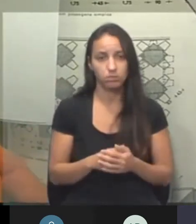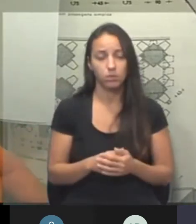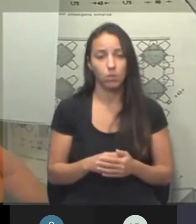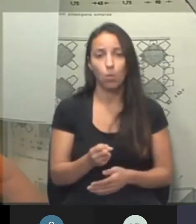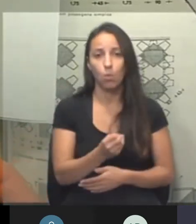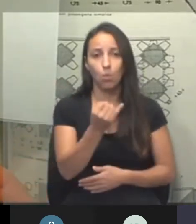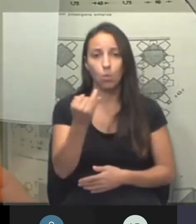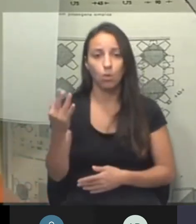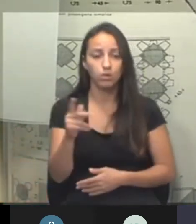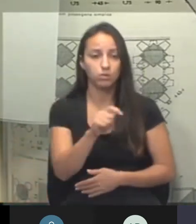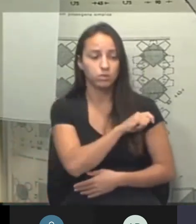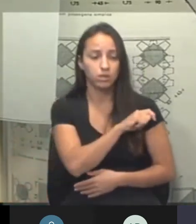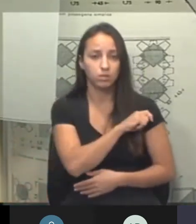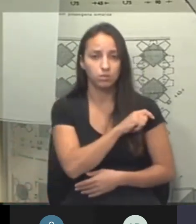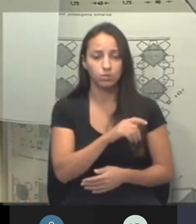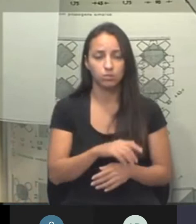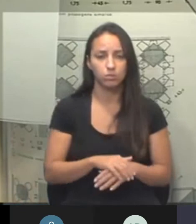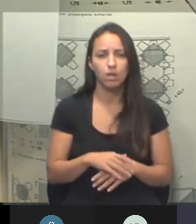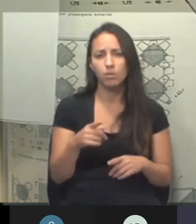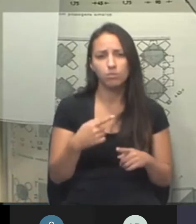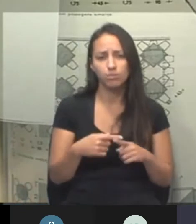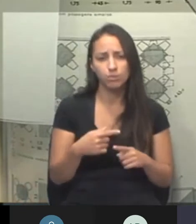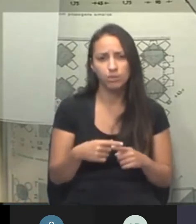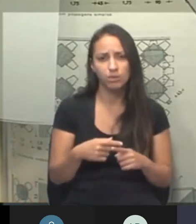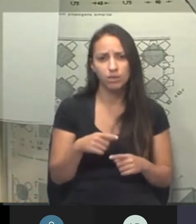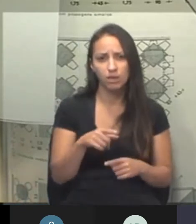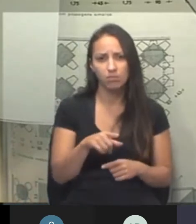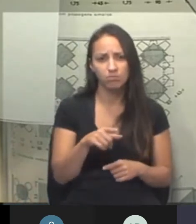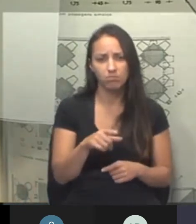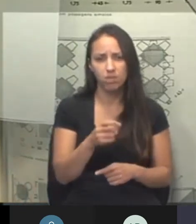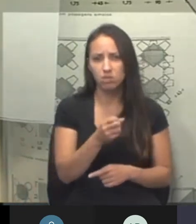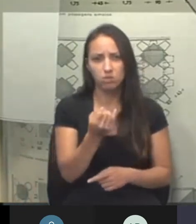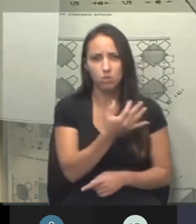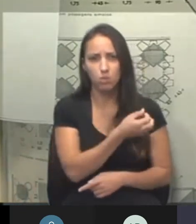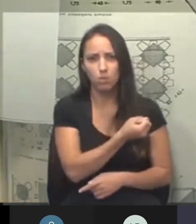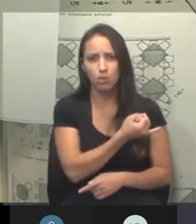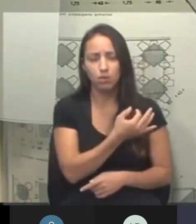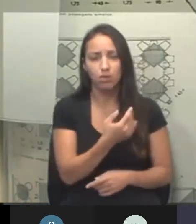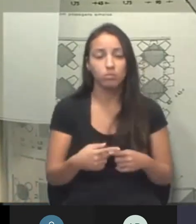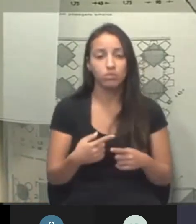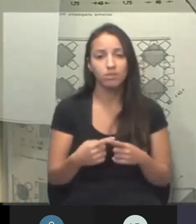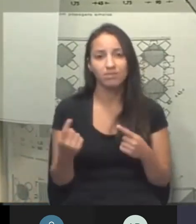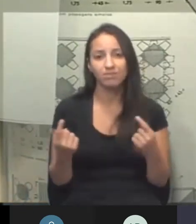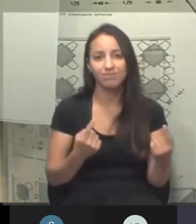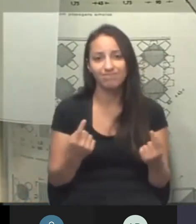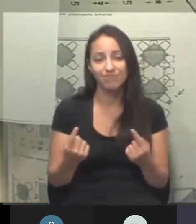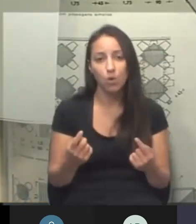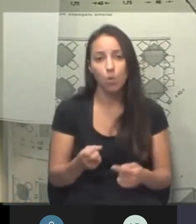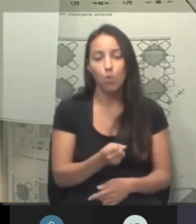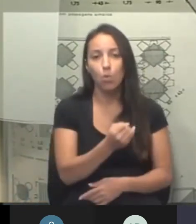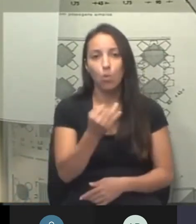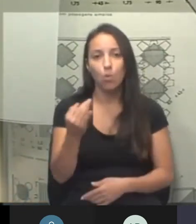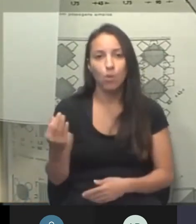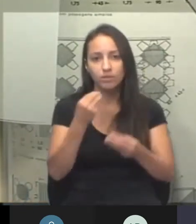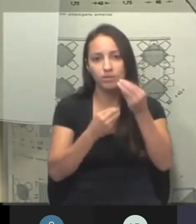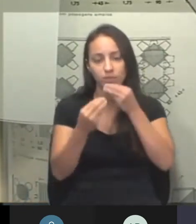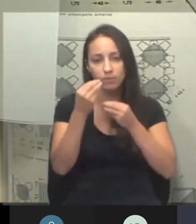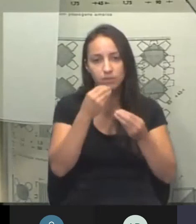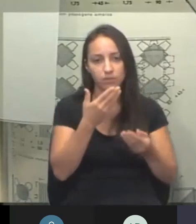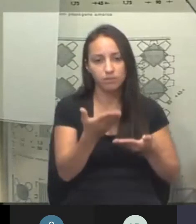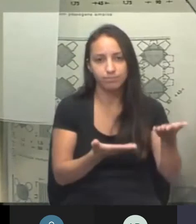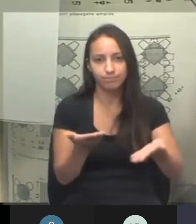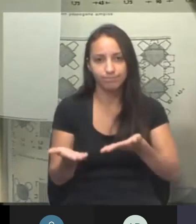alunos tem, por que essa é a base? Porque aí vai fazer a relação de quantas refeições serão servidas